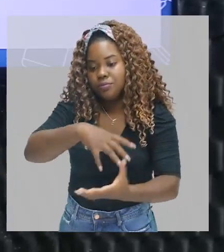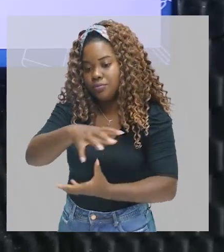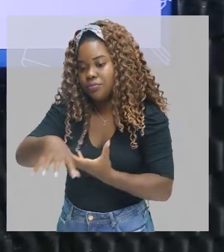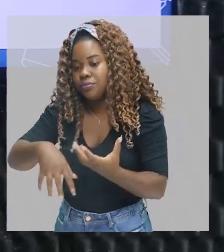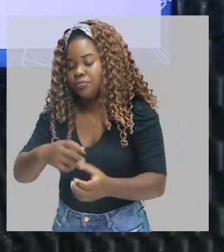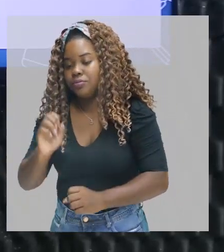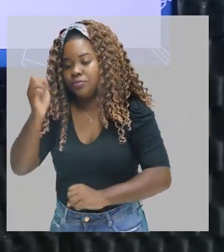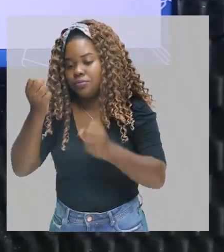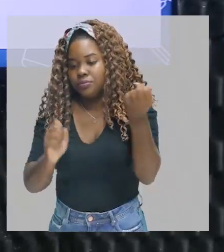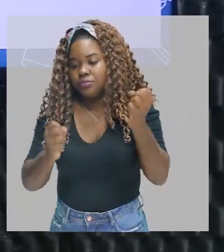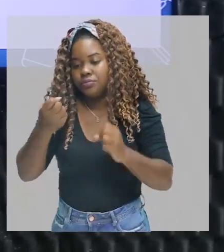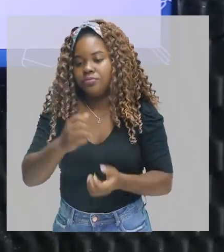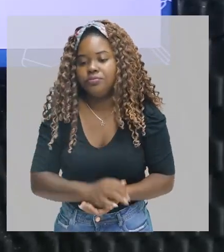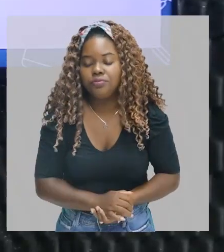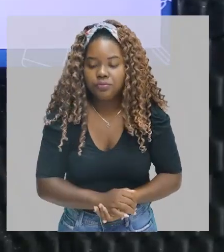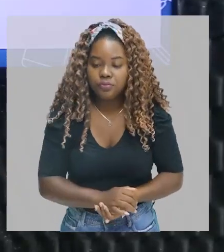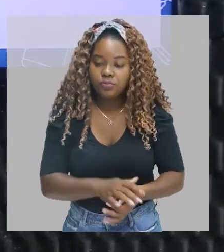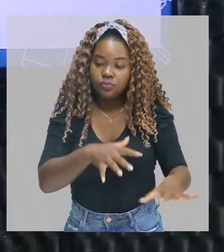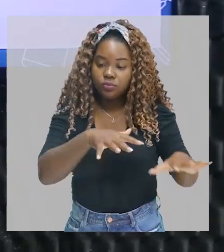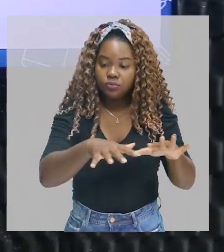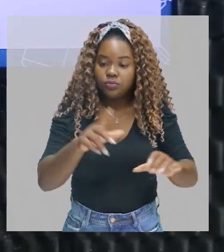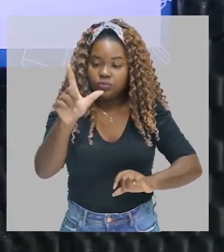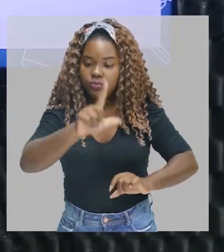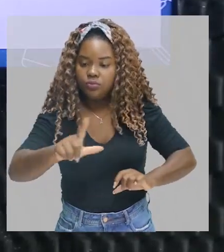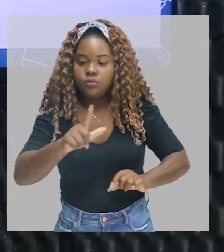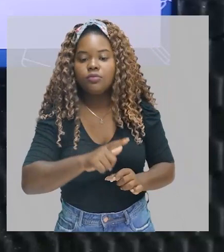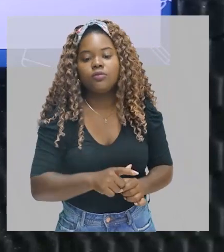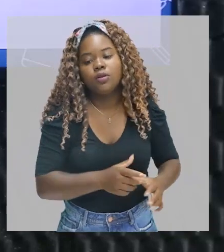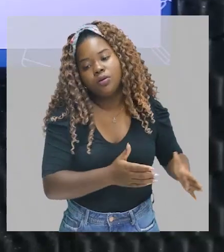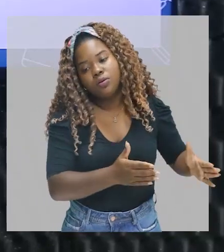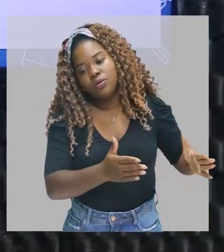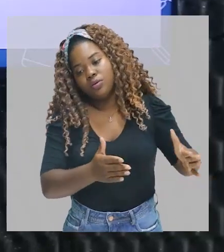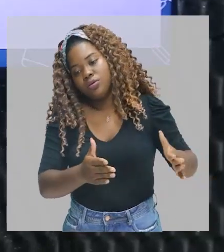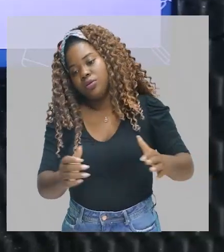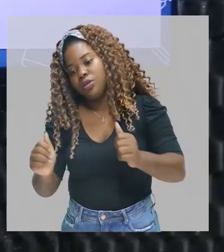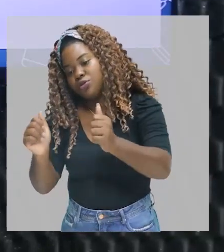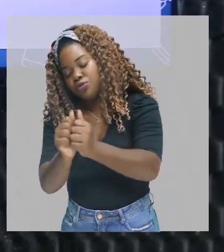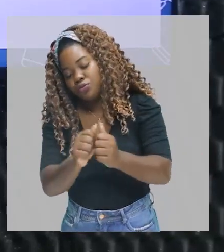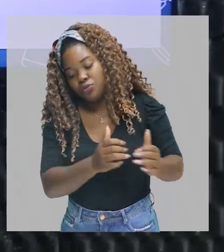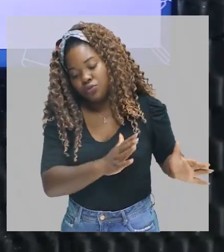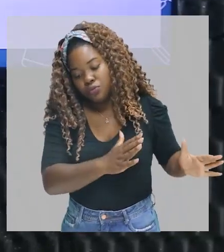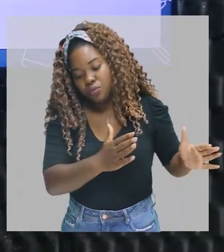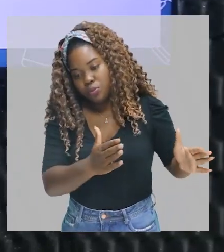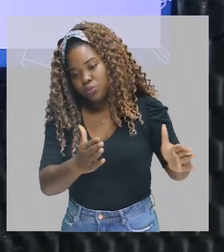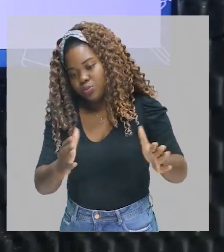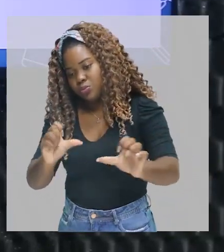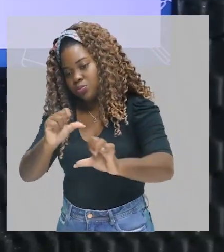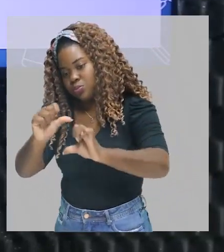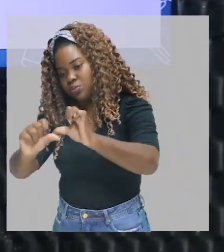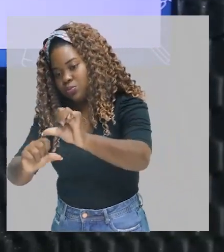bom? Então, os movimentos literários, eles acompanham as ações